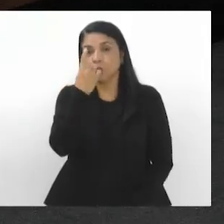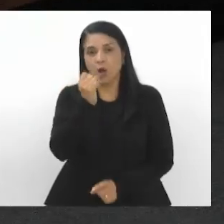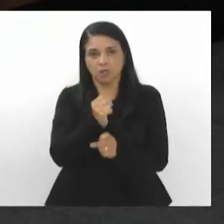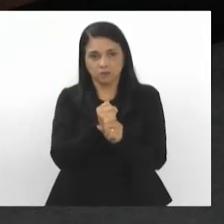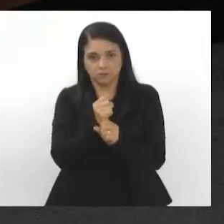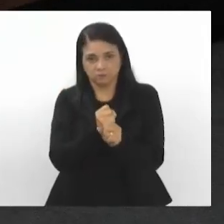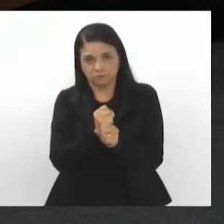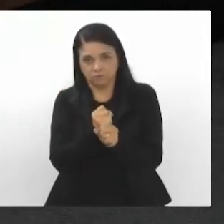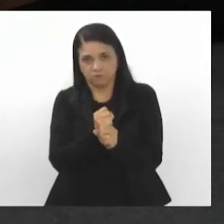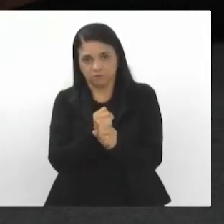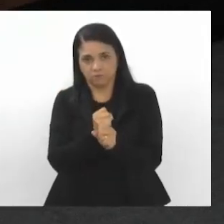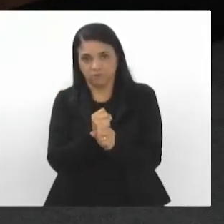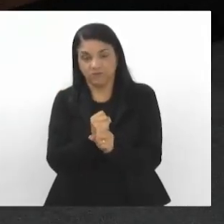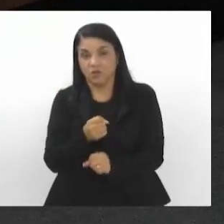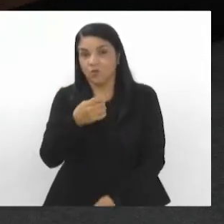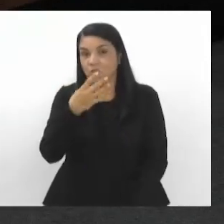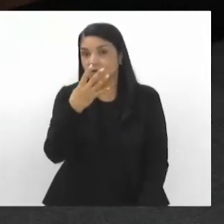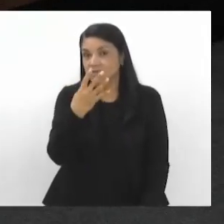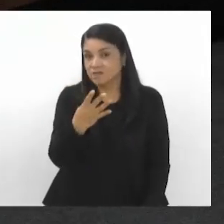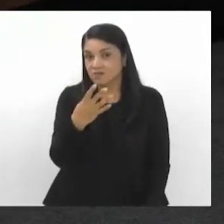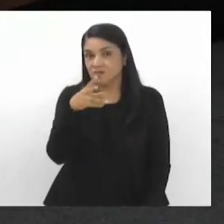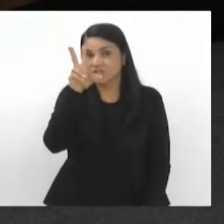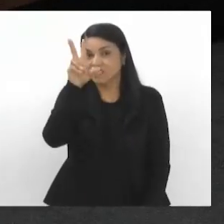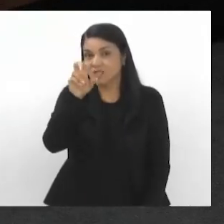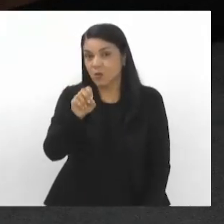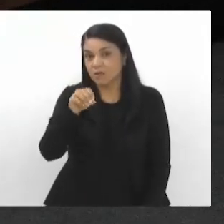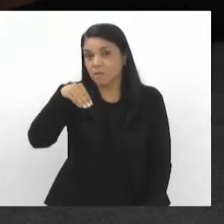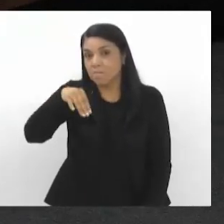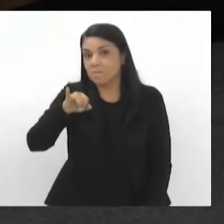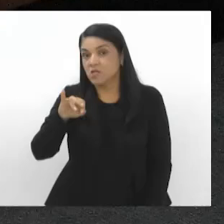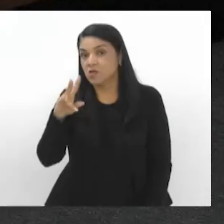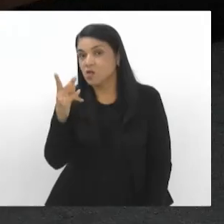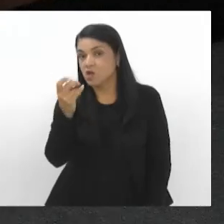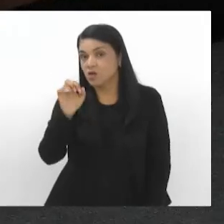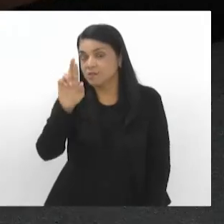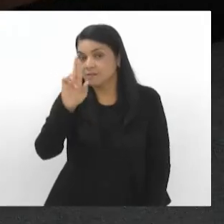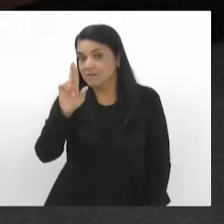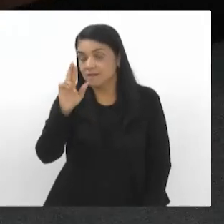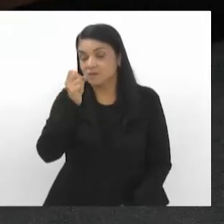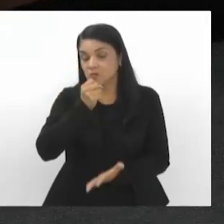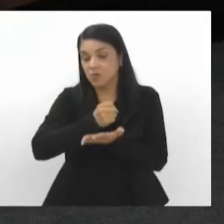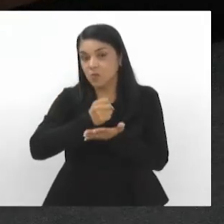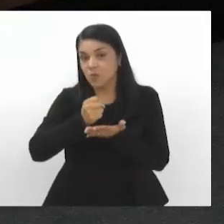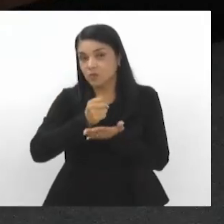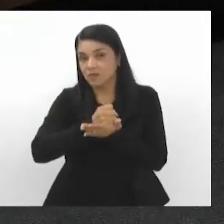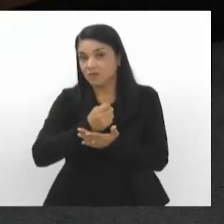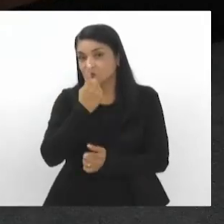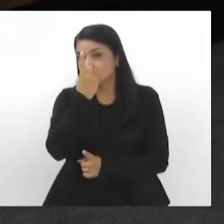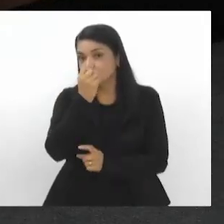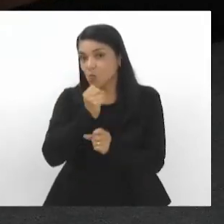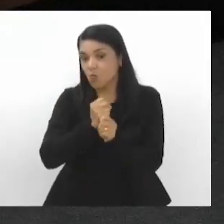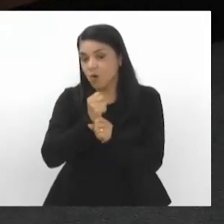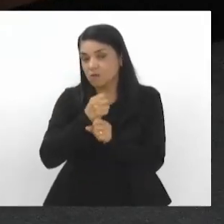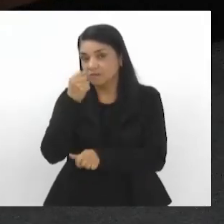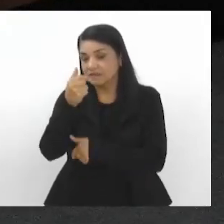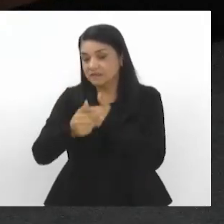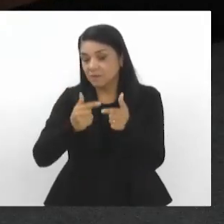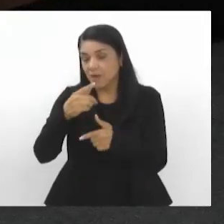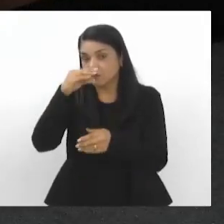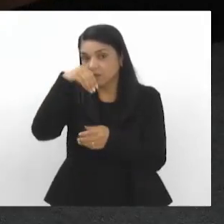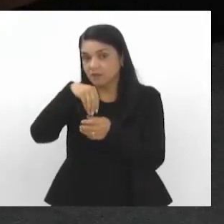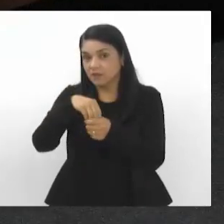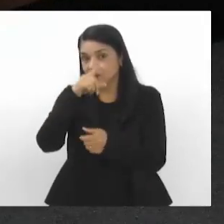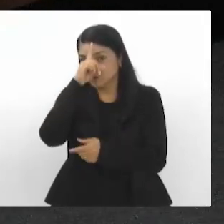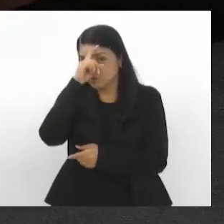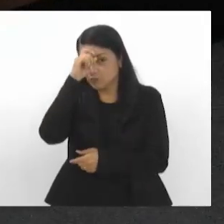É isso, senhores, 450 milhões de reais por um contrato de 12 meses, por um trabalho no Hospital